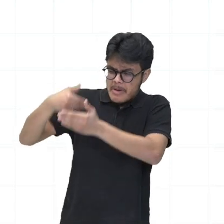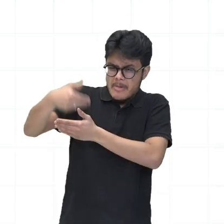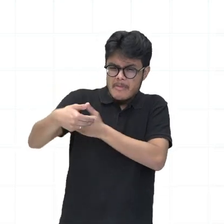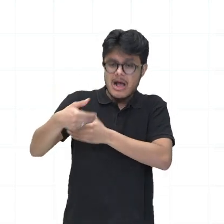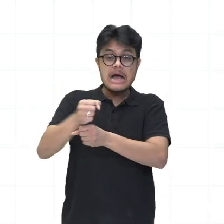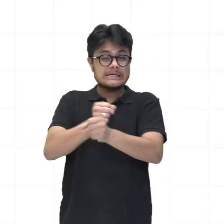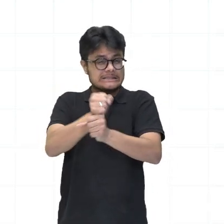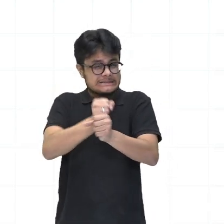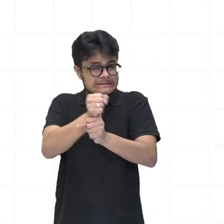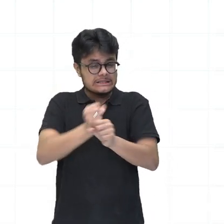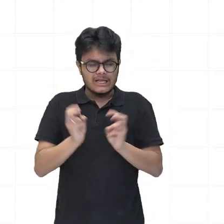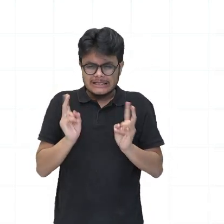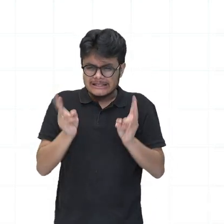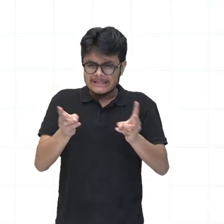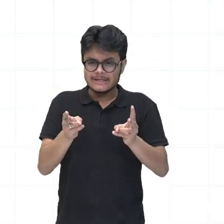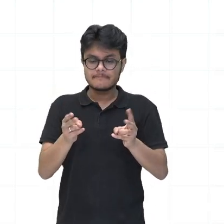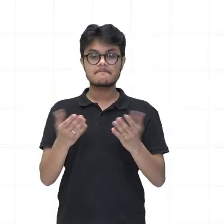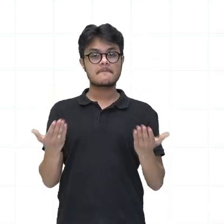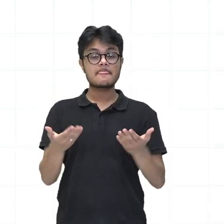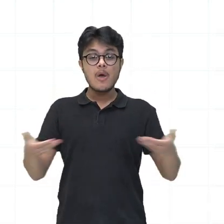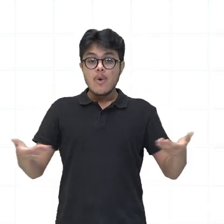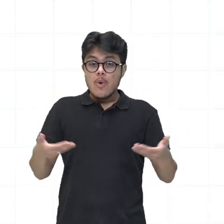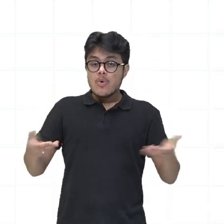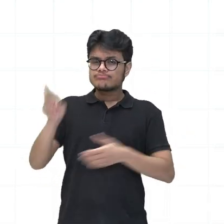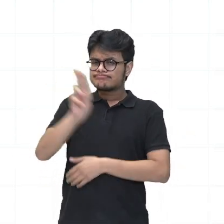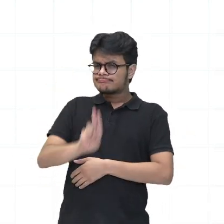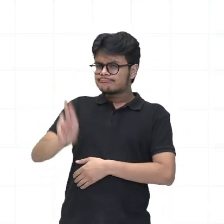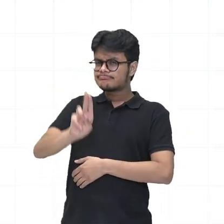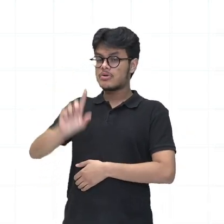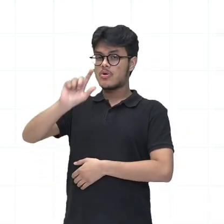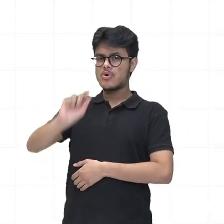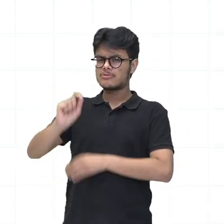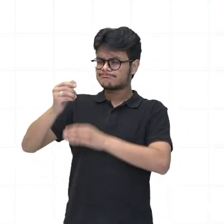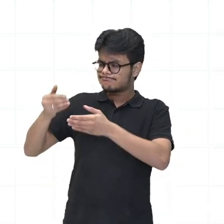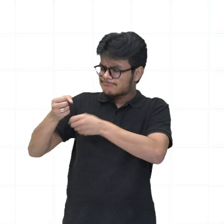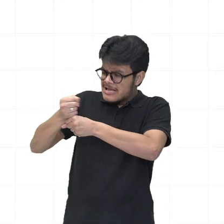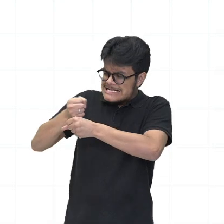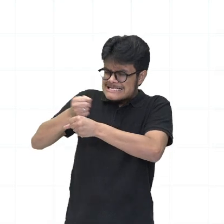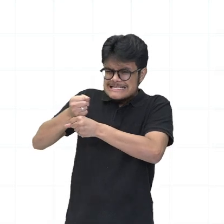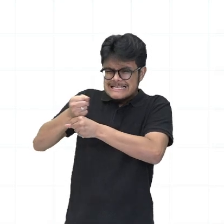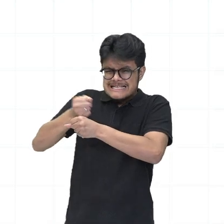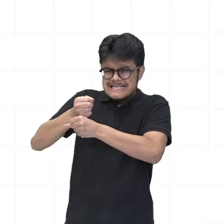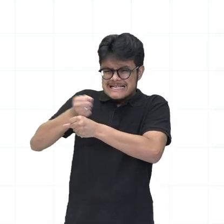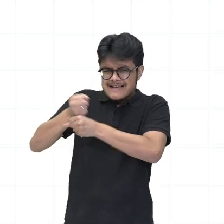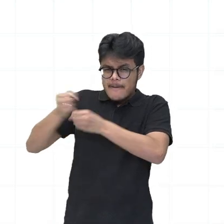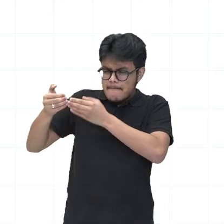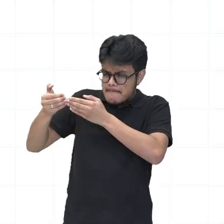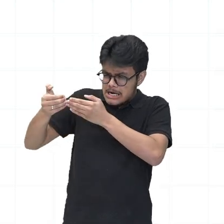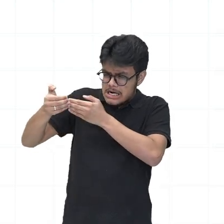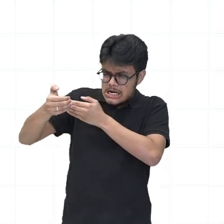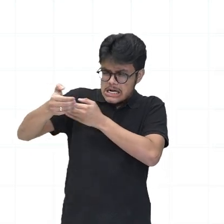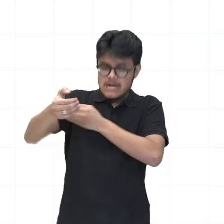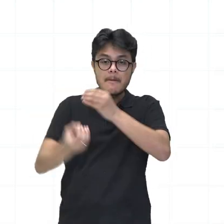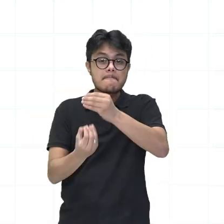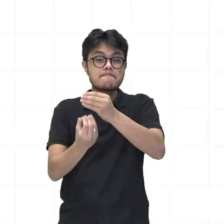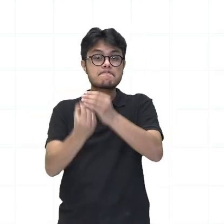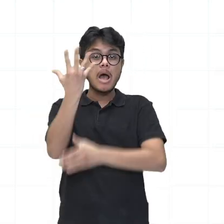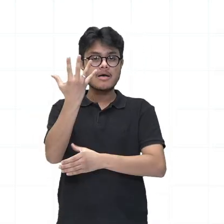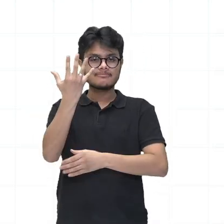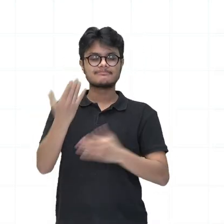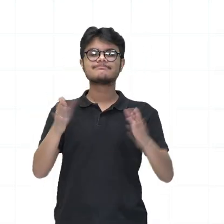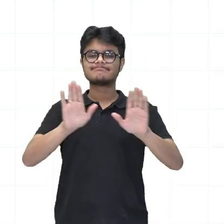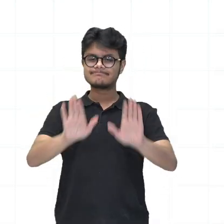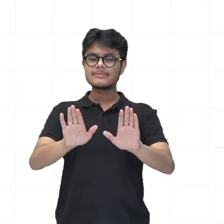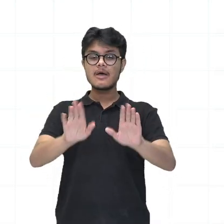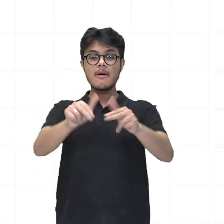gente utiliza agora levaram milhões de anos para se formar. E é por isso, gente, que a